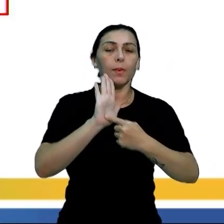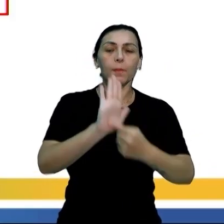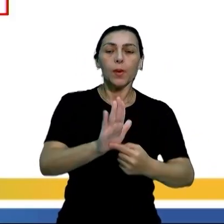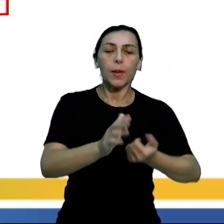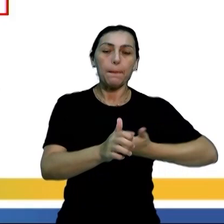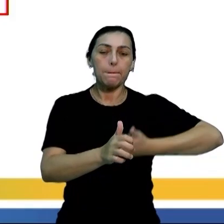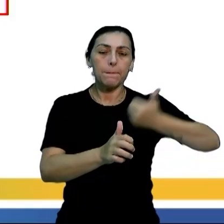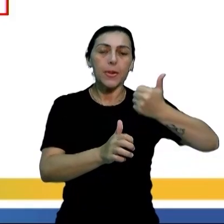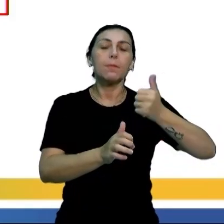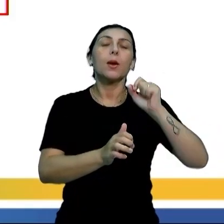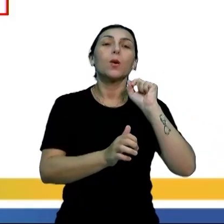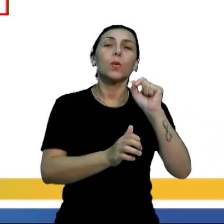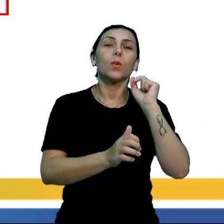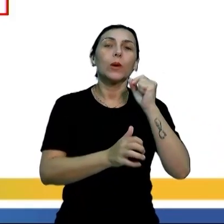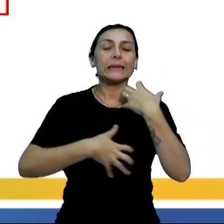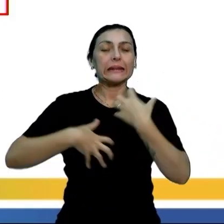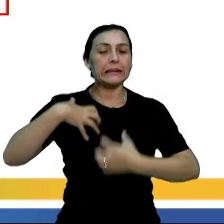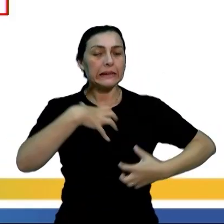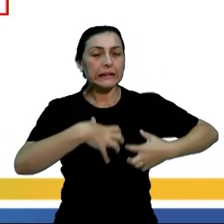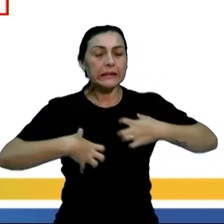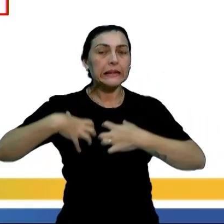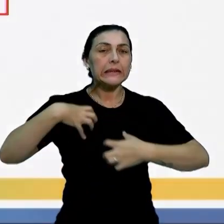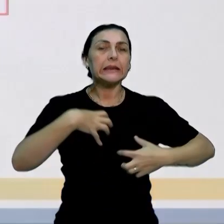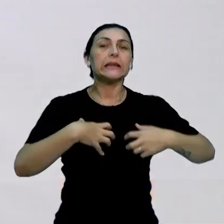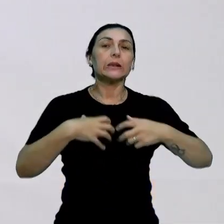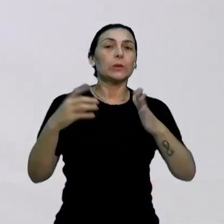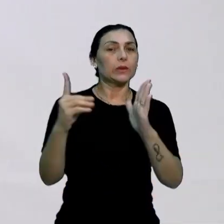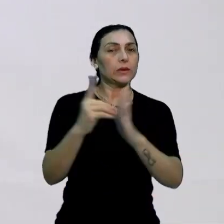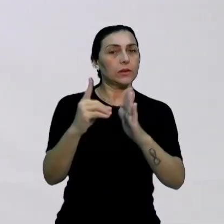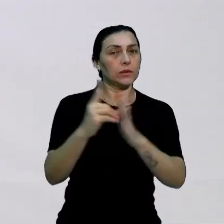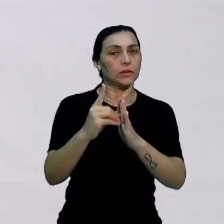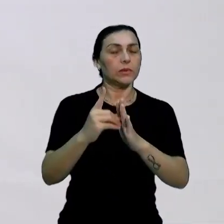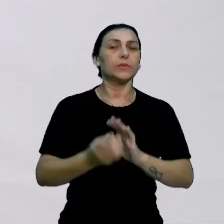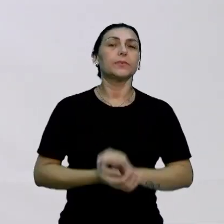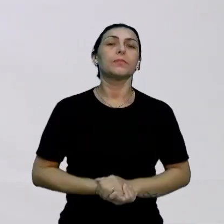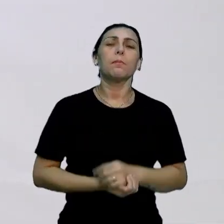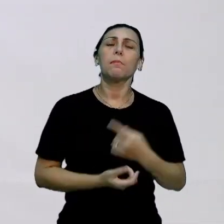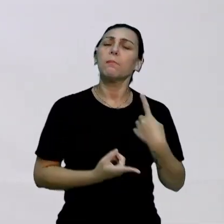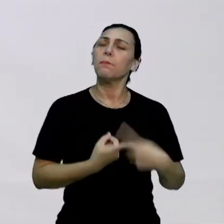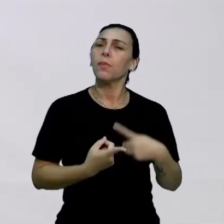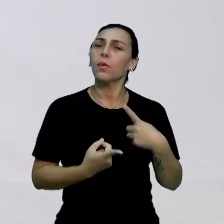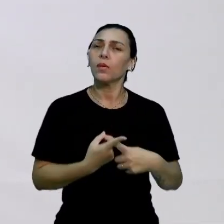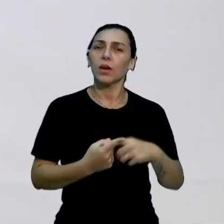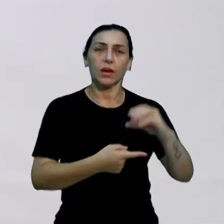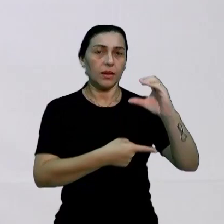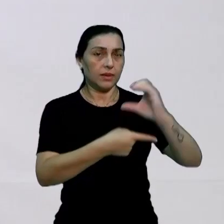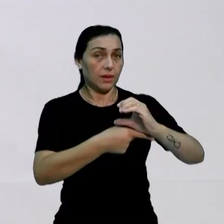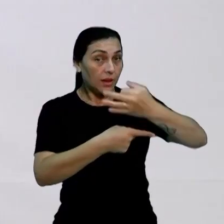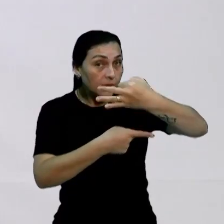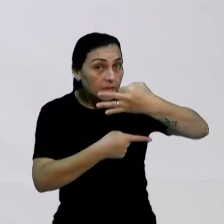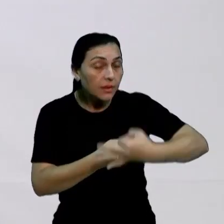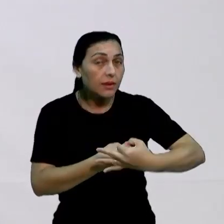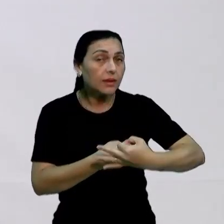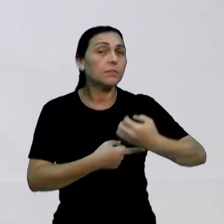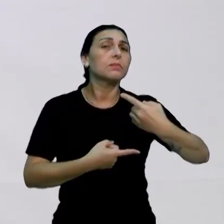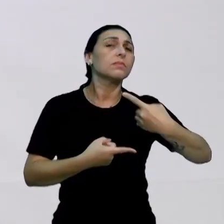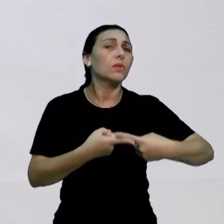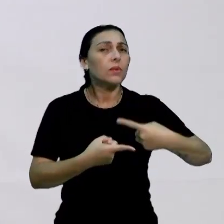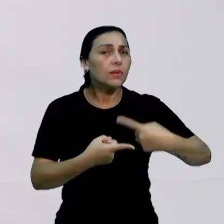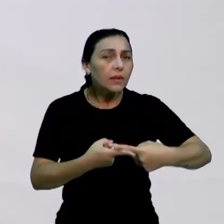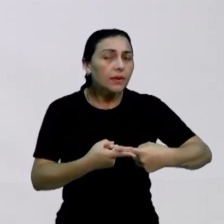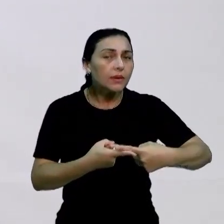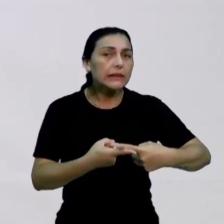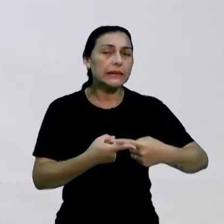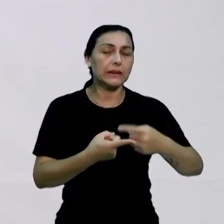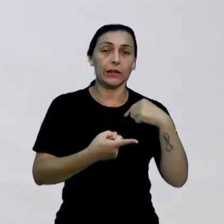destaca em primeiro plano a inquietação dos nativos. Então, pessoal, por que essa alternativa aqui é a correta?